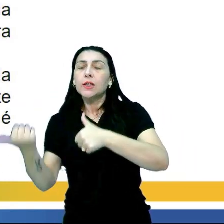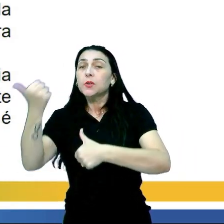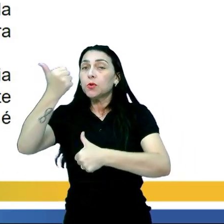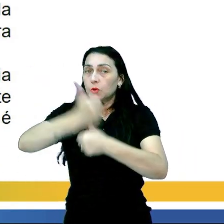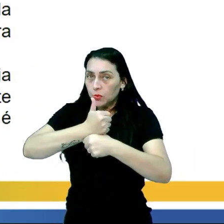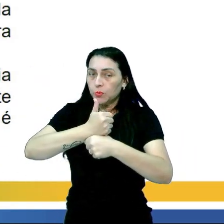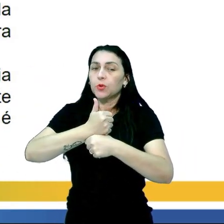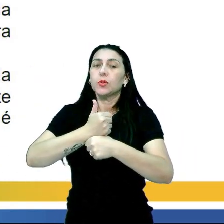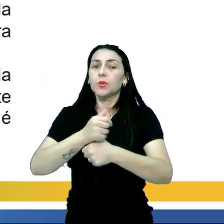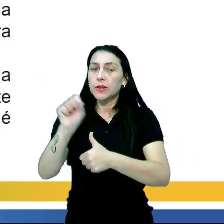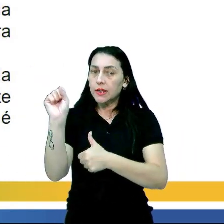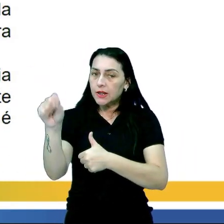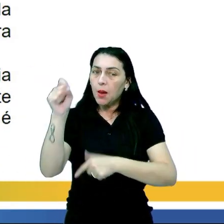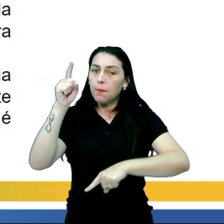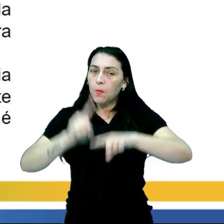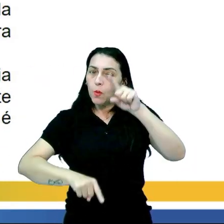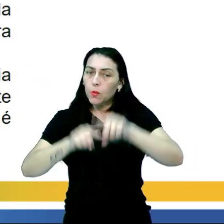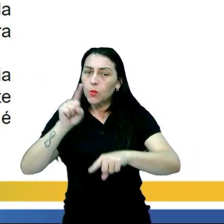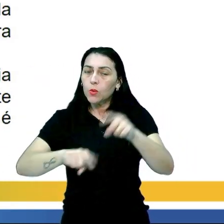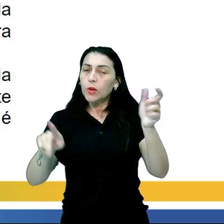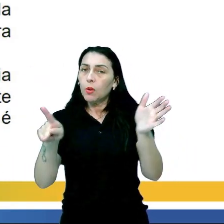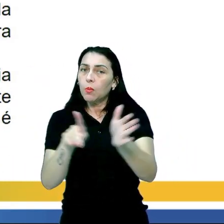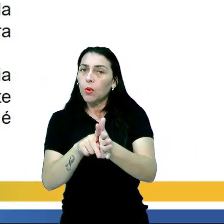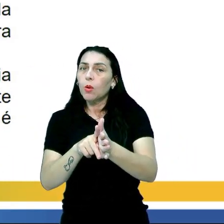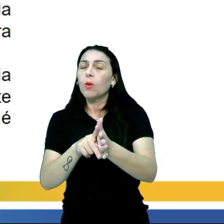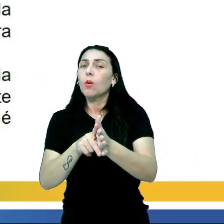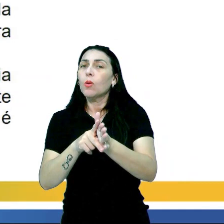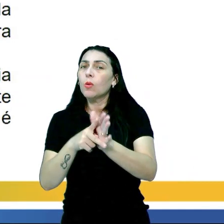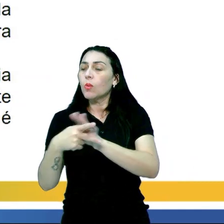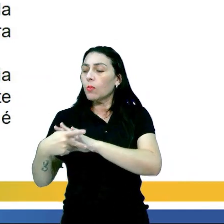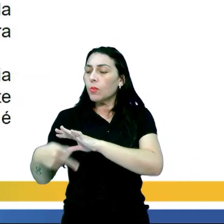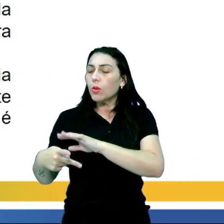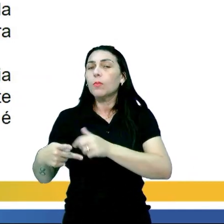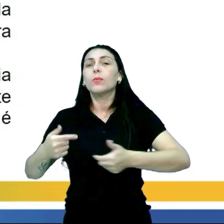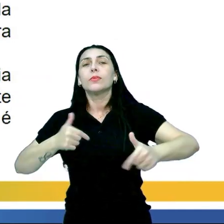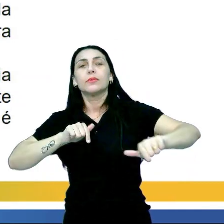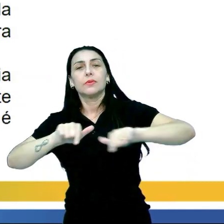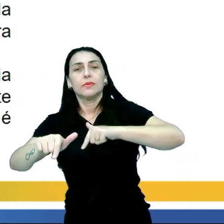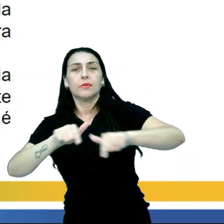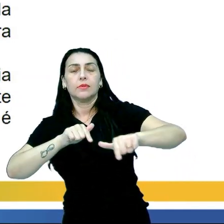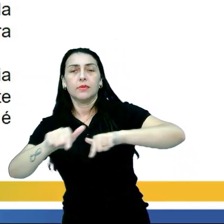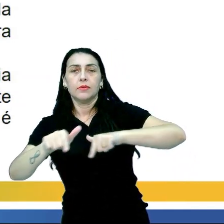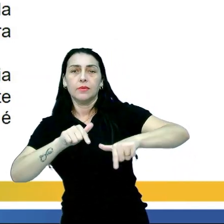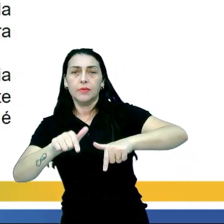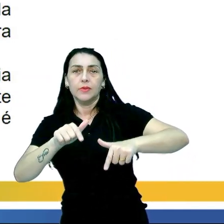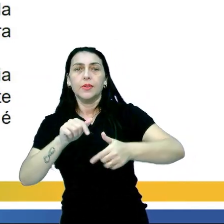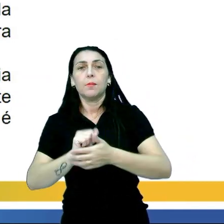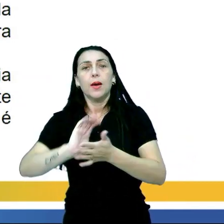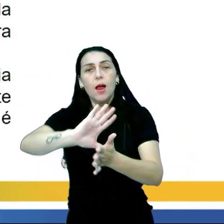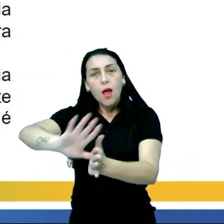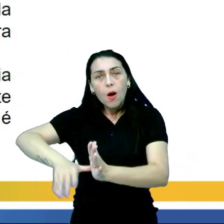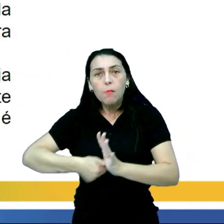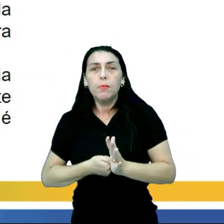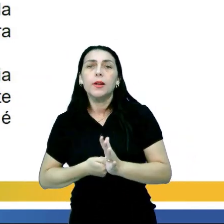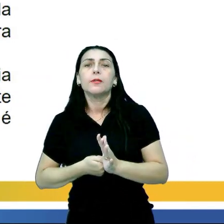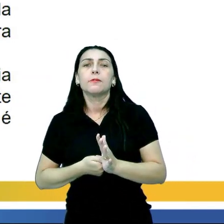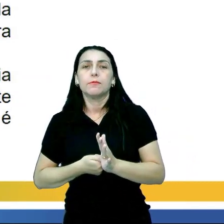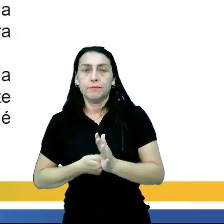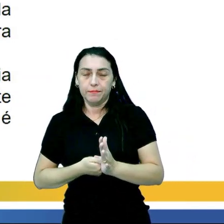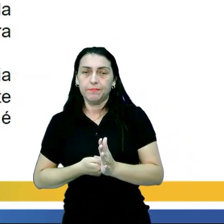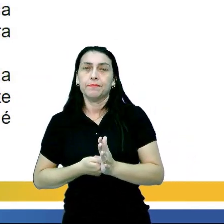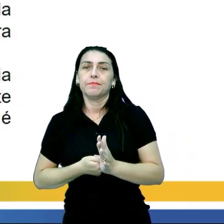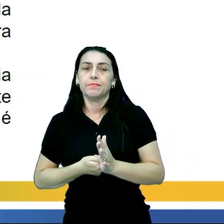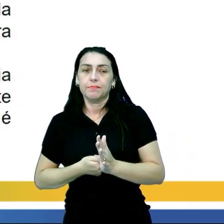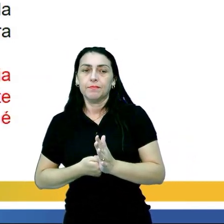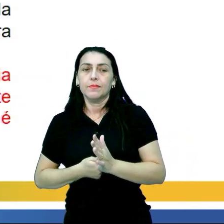trabalho é substituível, o produto do seu trabalho lhe é furtado. Então, essa